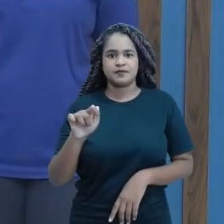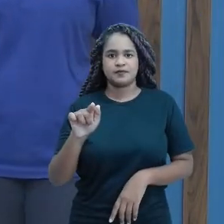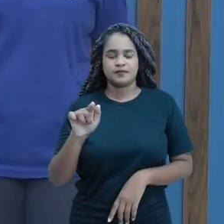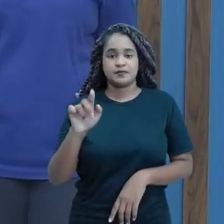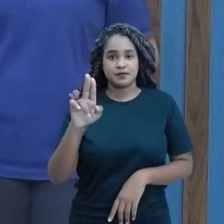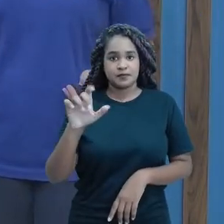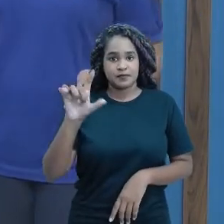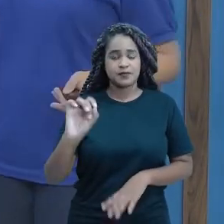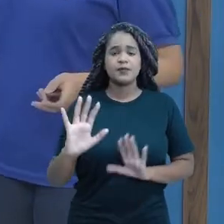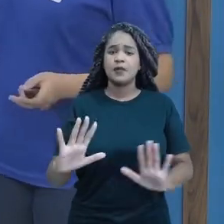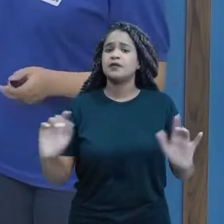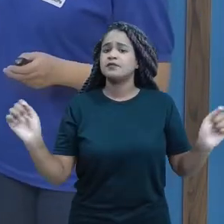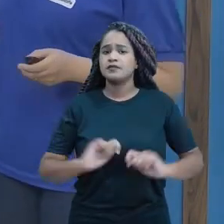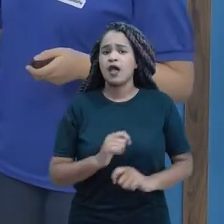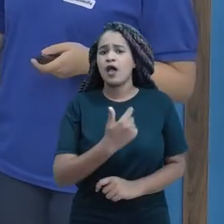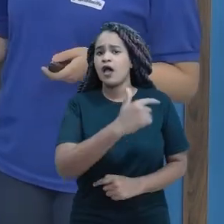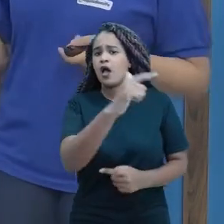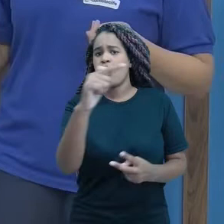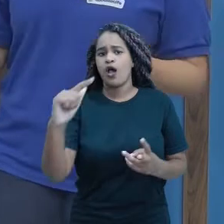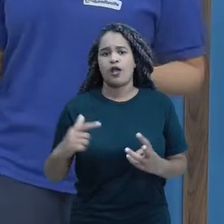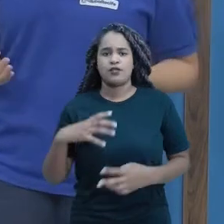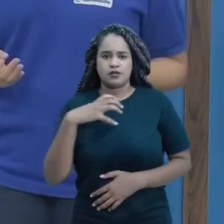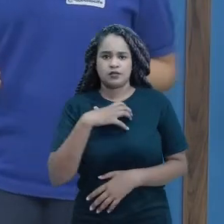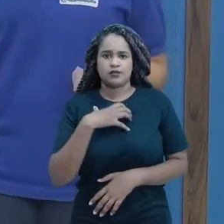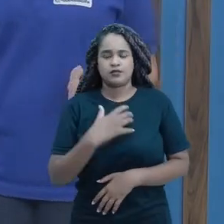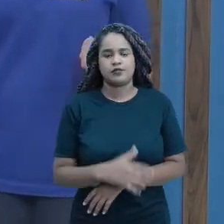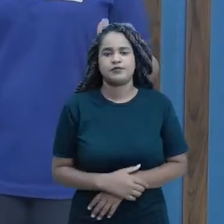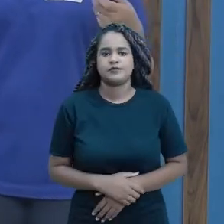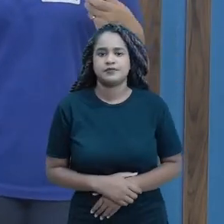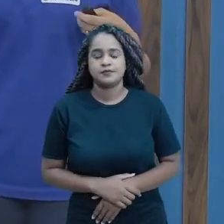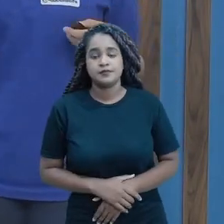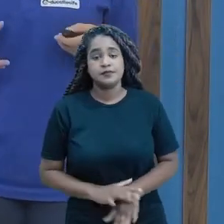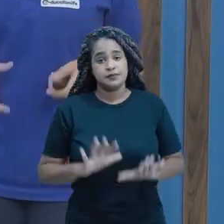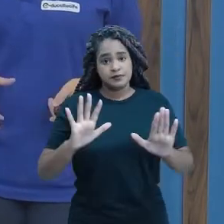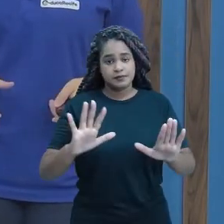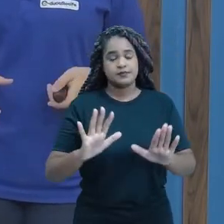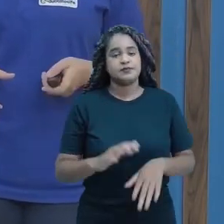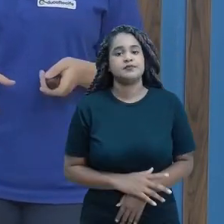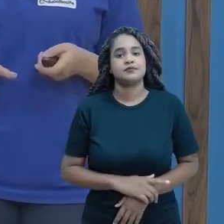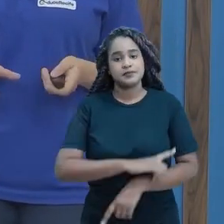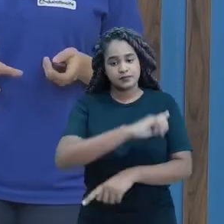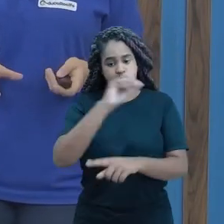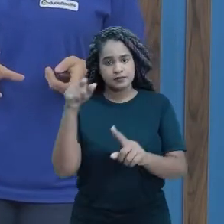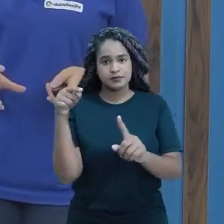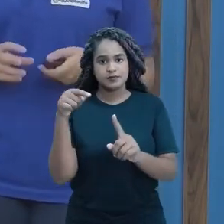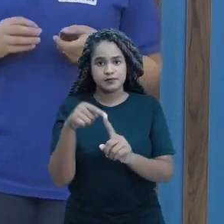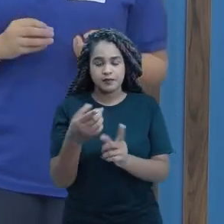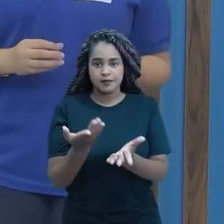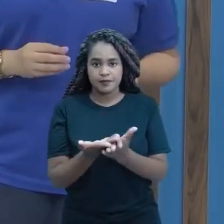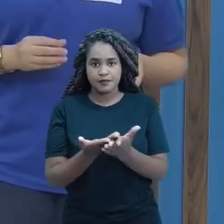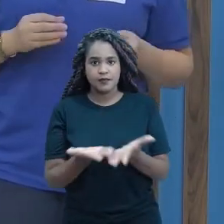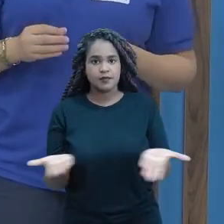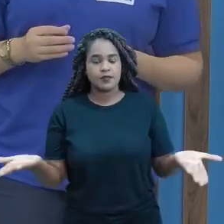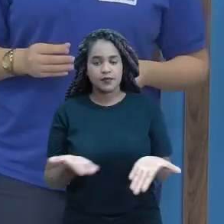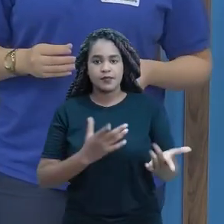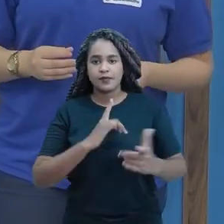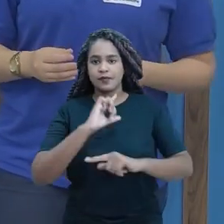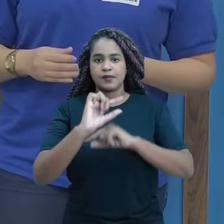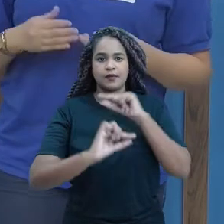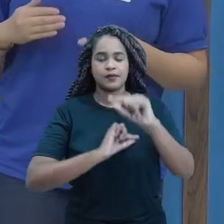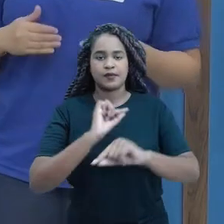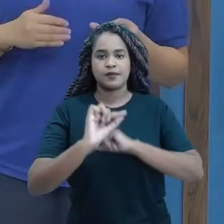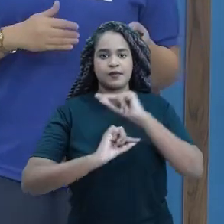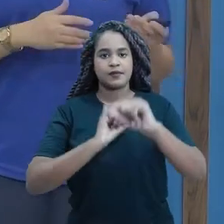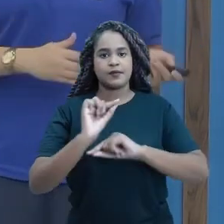Não necessariamente utilizar o apoio na horizontal. Mas para o objetivo da nossa aula hoje, é importante que a gente